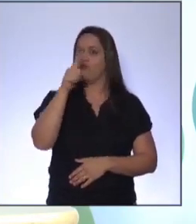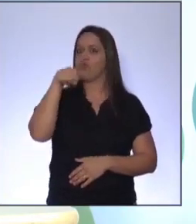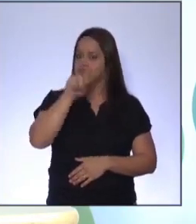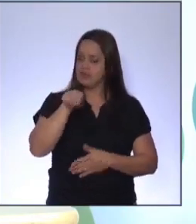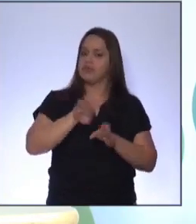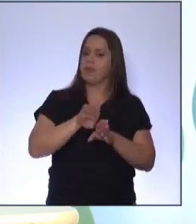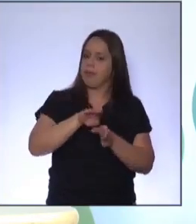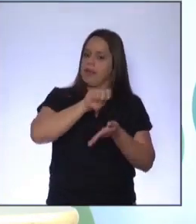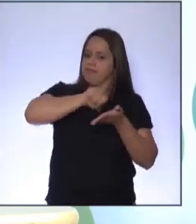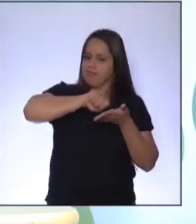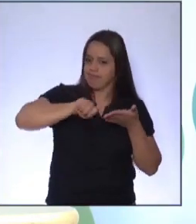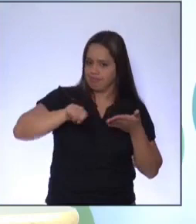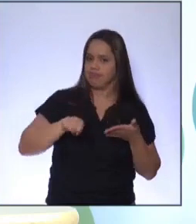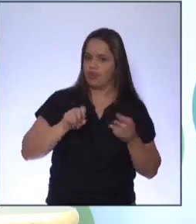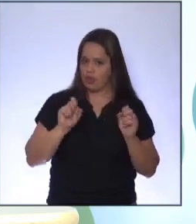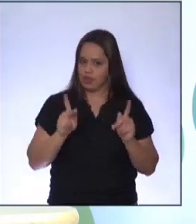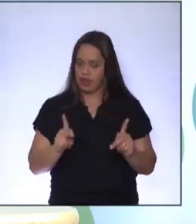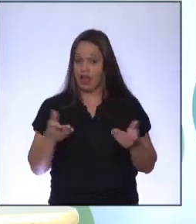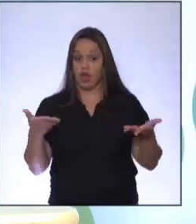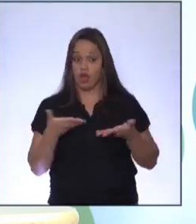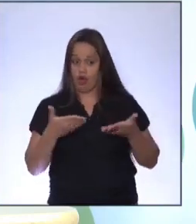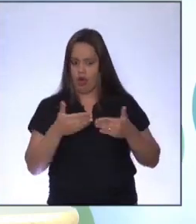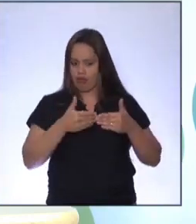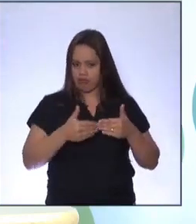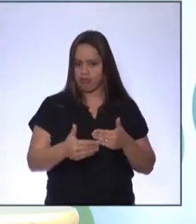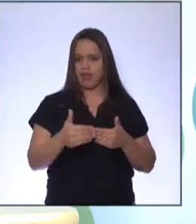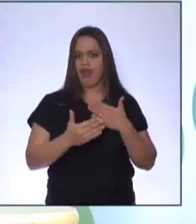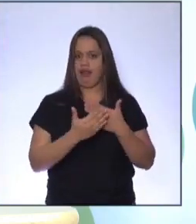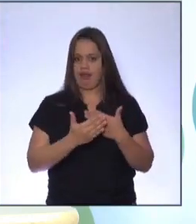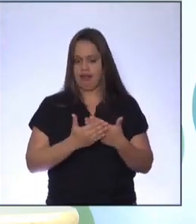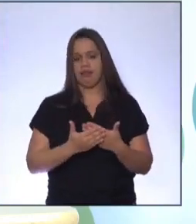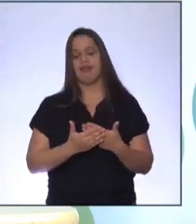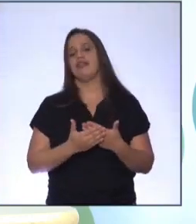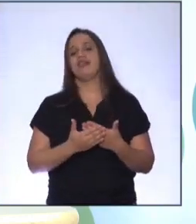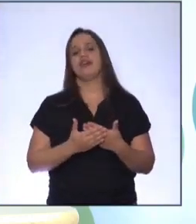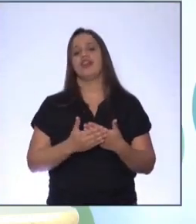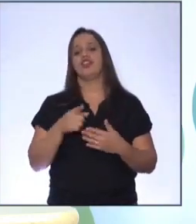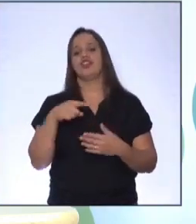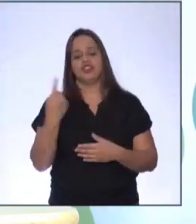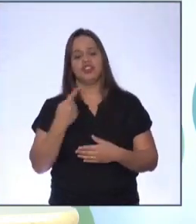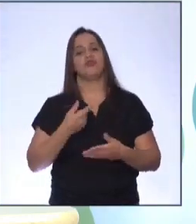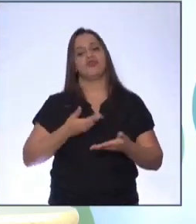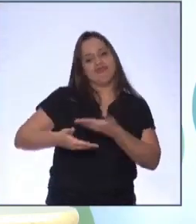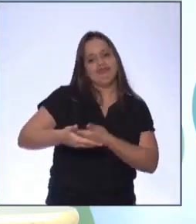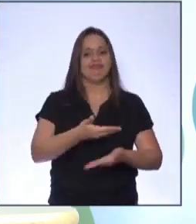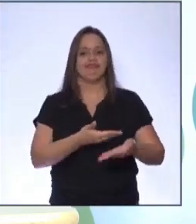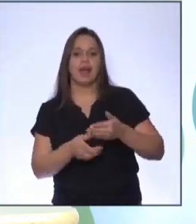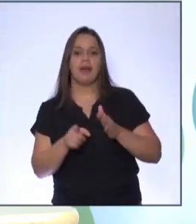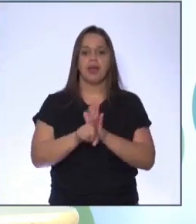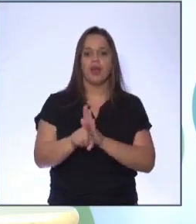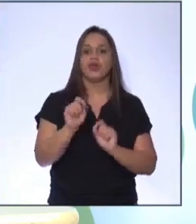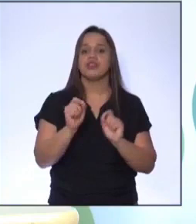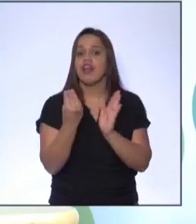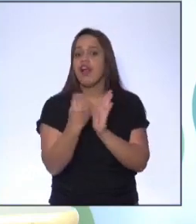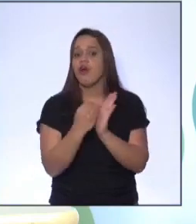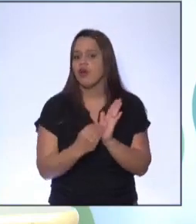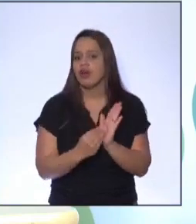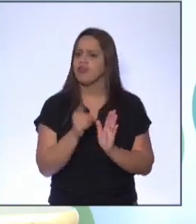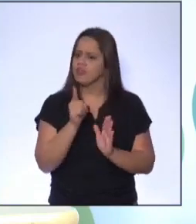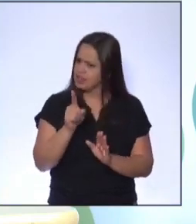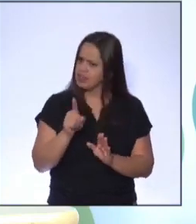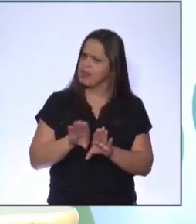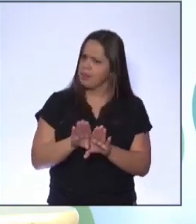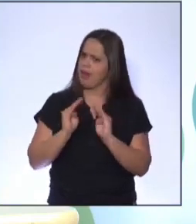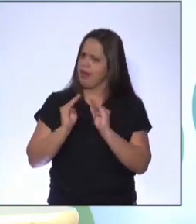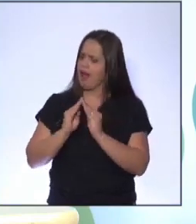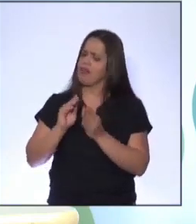Durante essa nossa aula, quando a gente vai fazendo essa interação e perguntando o que os alunos estão colocando, anotem também aí